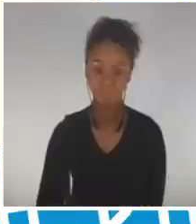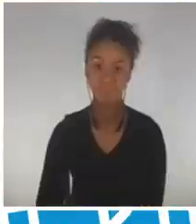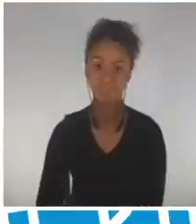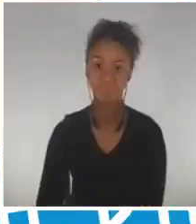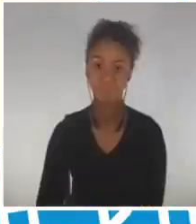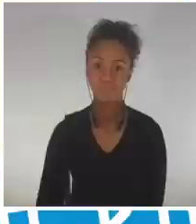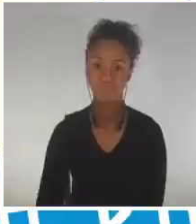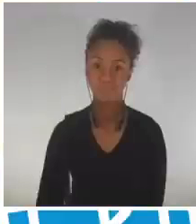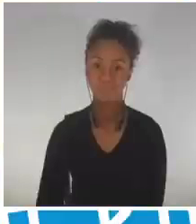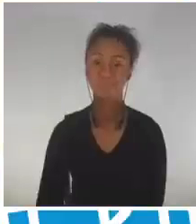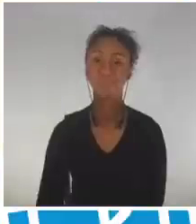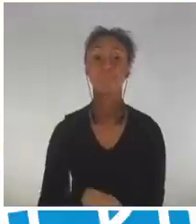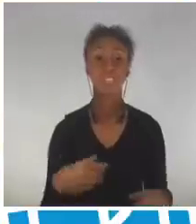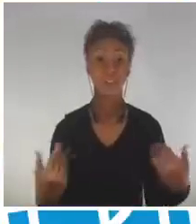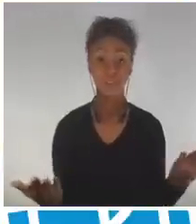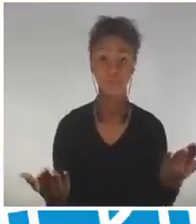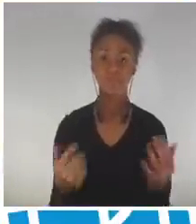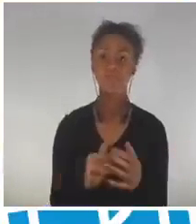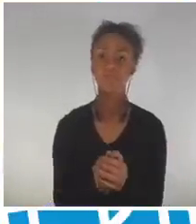SAEB